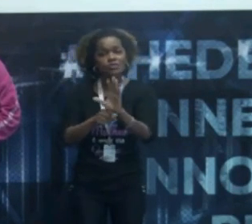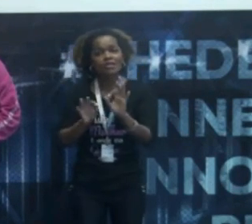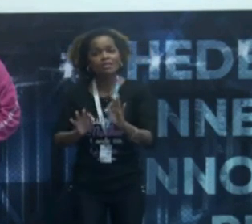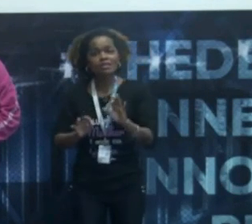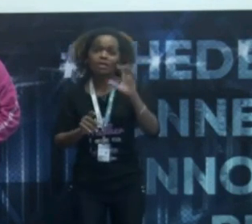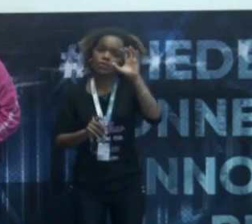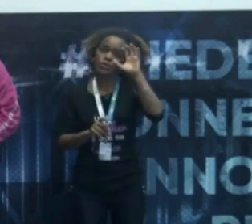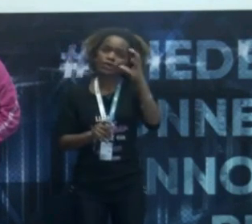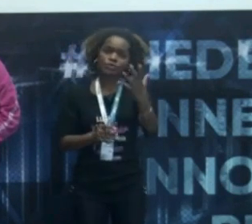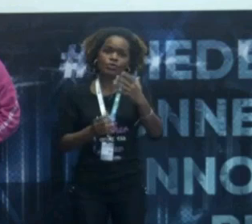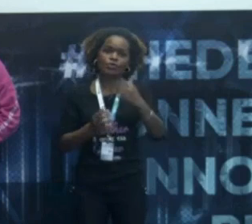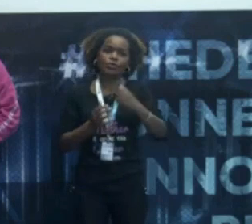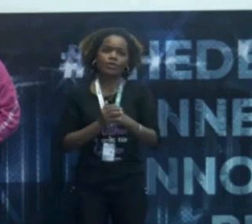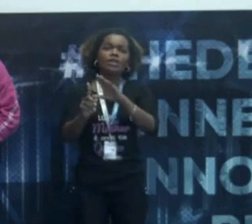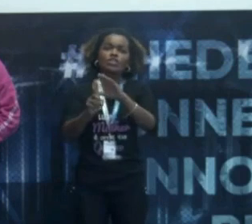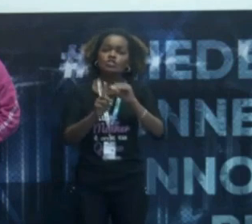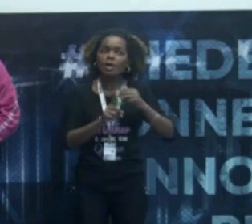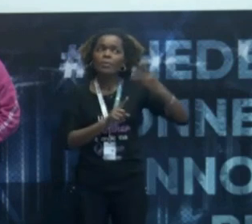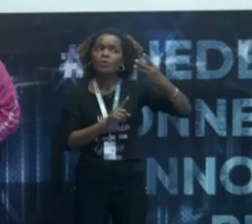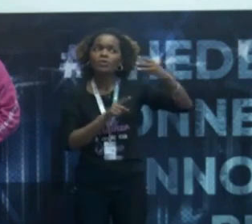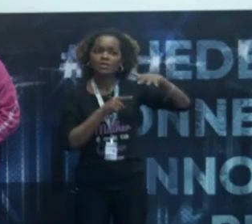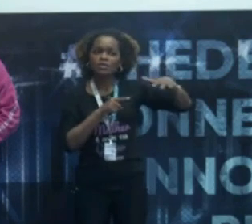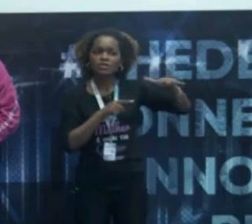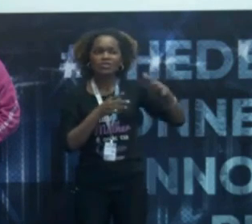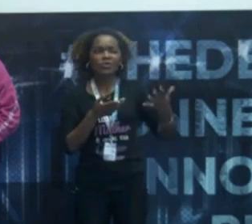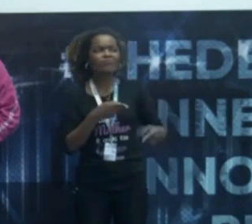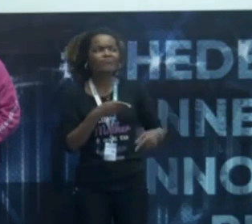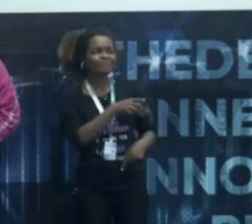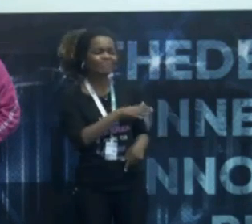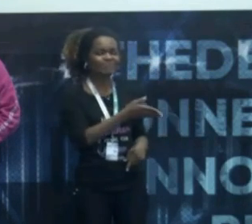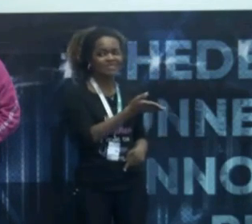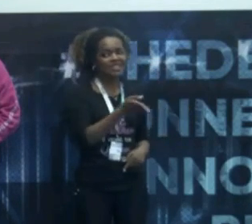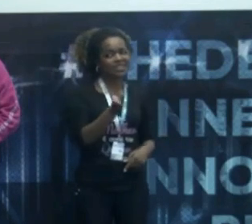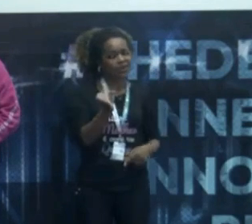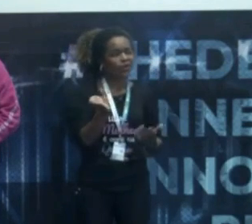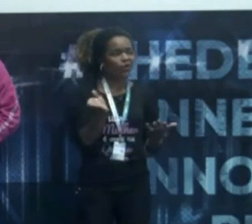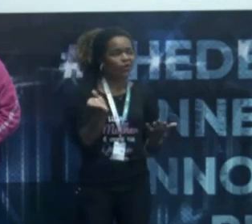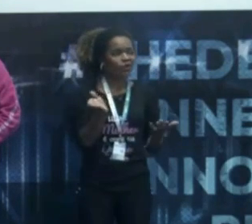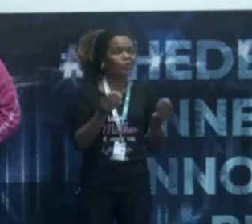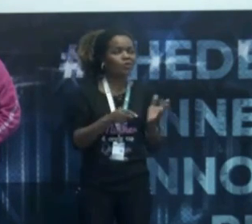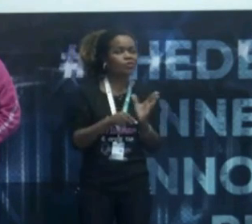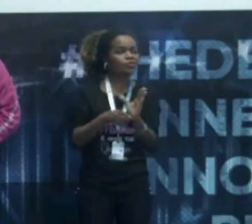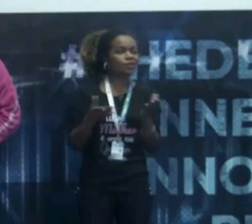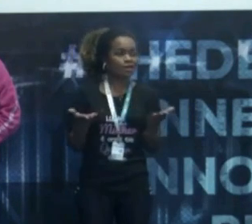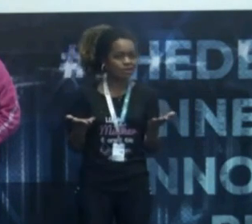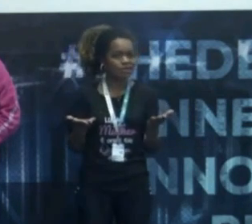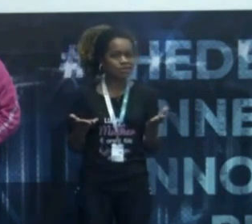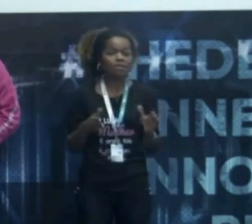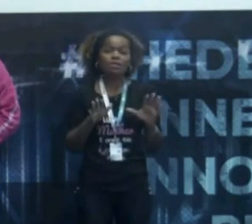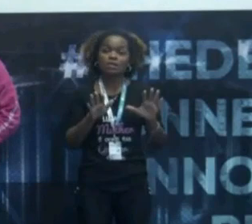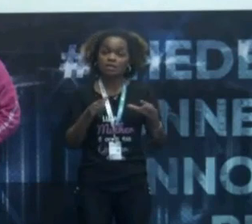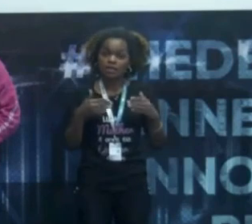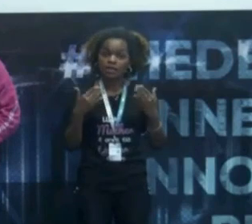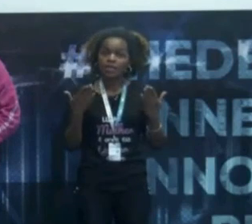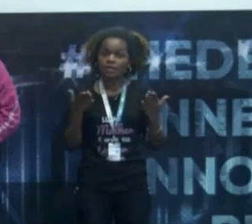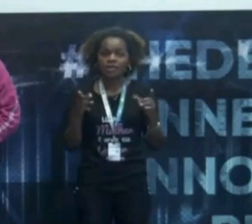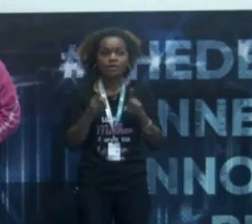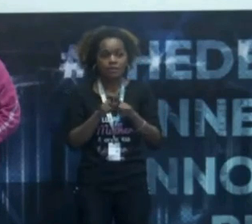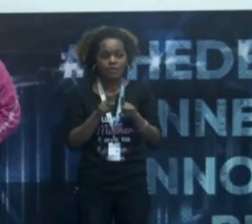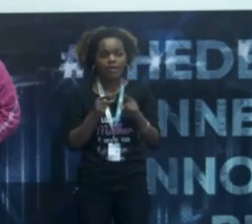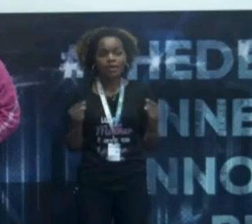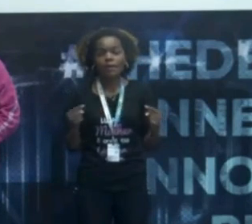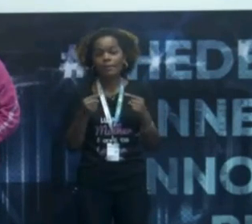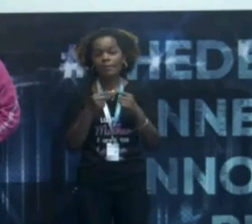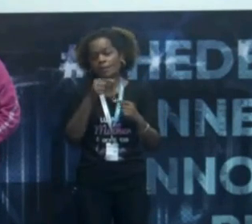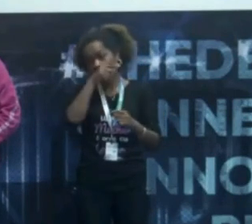Então chama o terceiro setor e fala, cara, você não tem um profissional que possa me ajudar, né? E aí entra aquela questão, né? Se